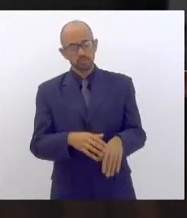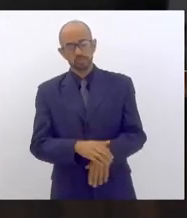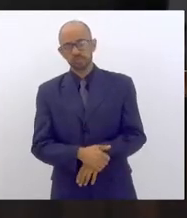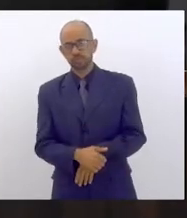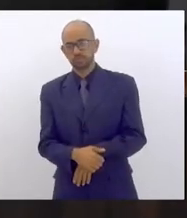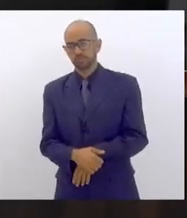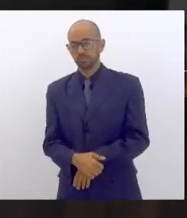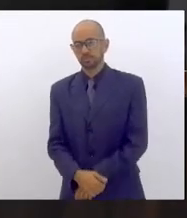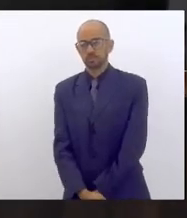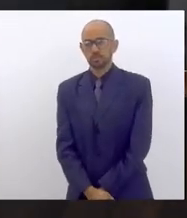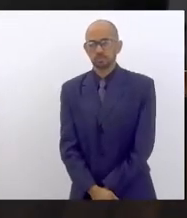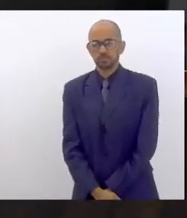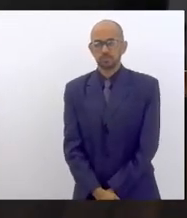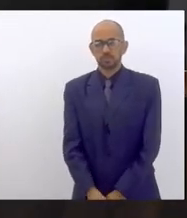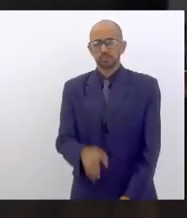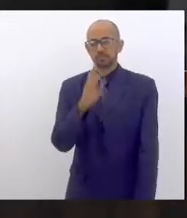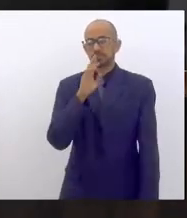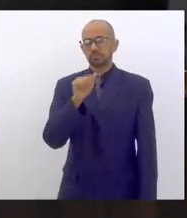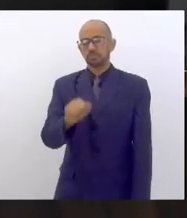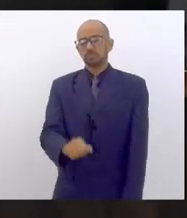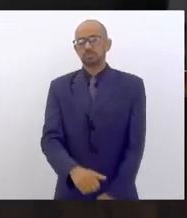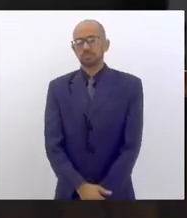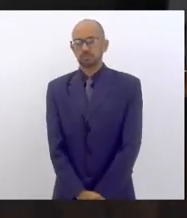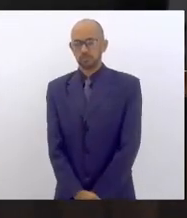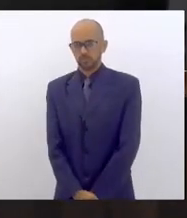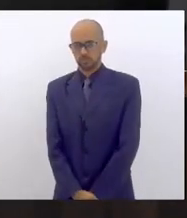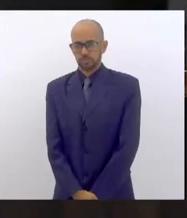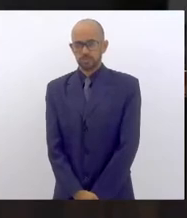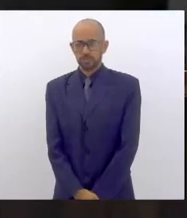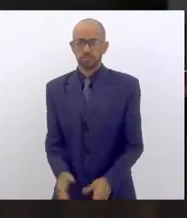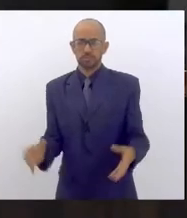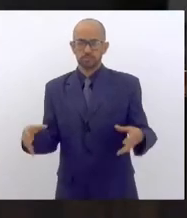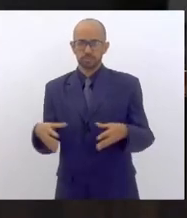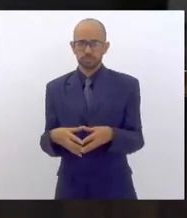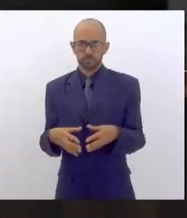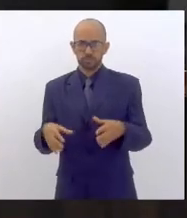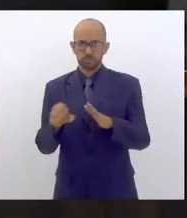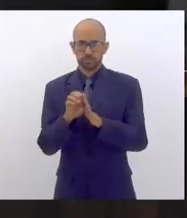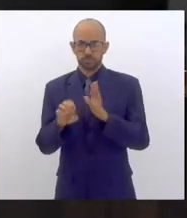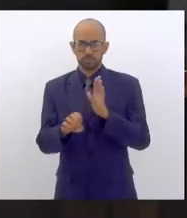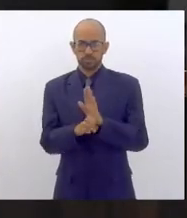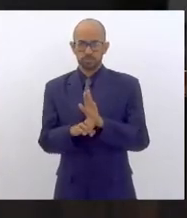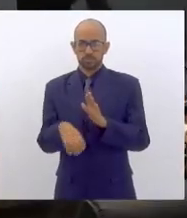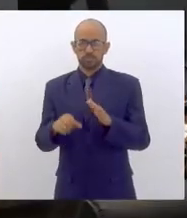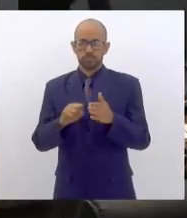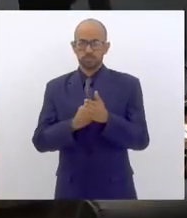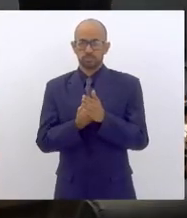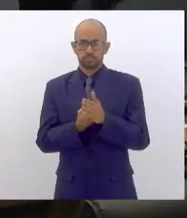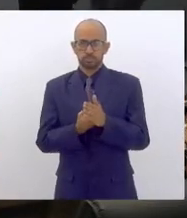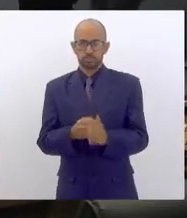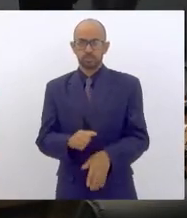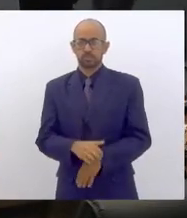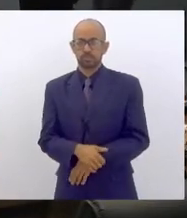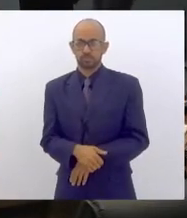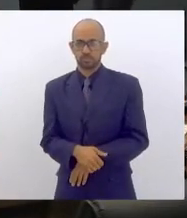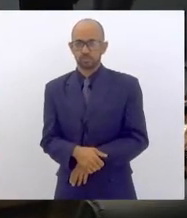Deputado Rodrigo Amorim, pela Comissão de Emendas Condicionais e Vetos.